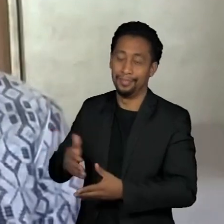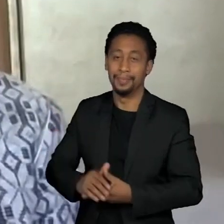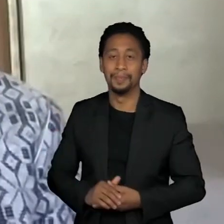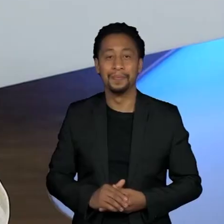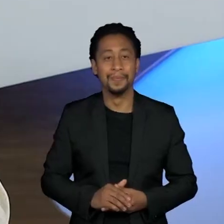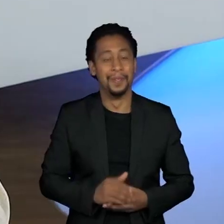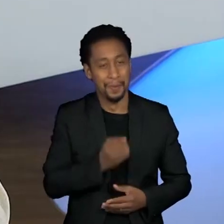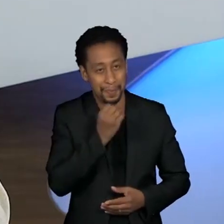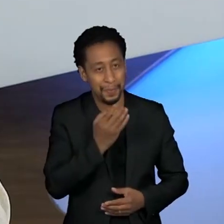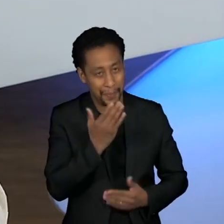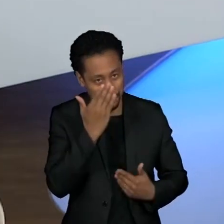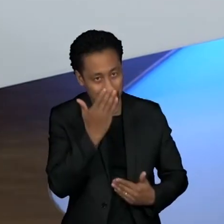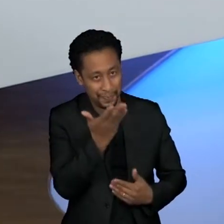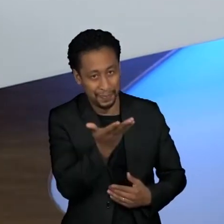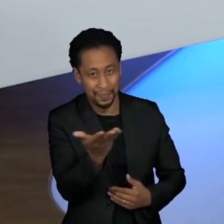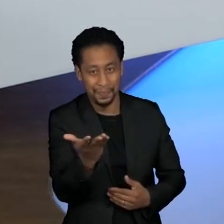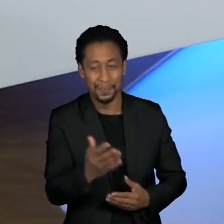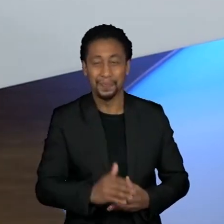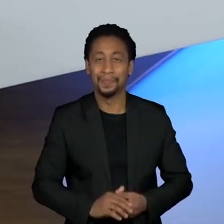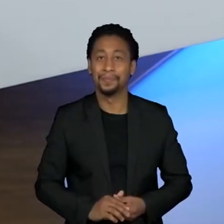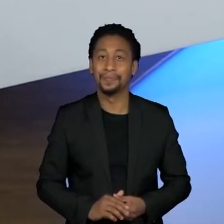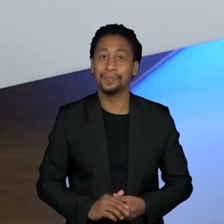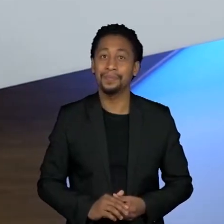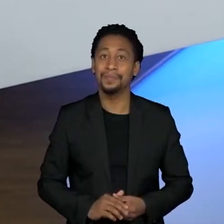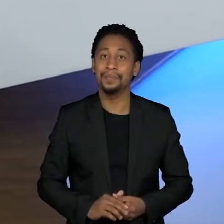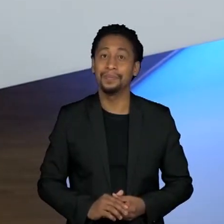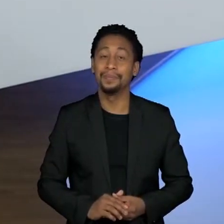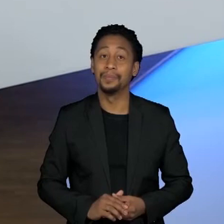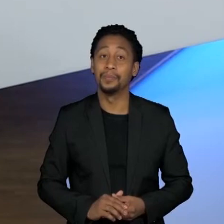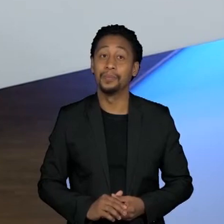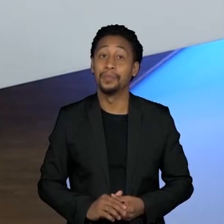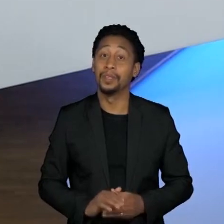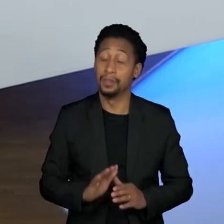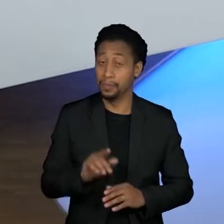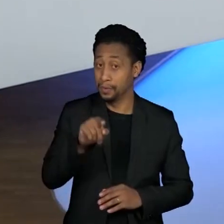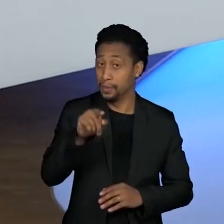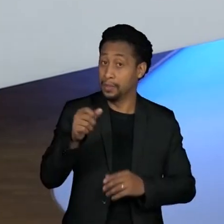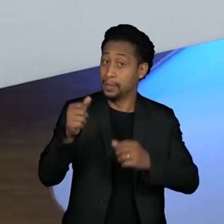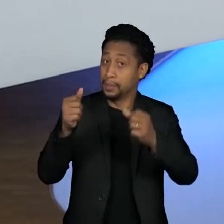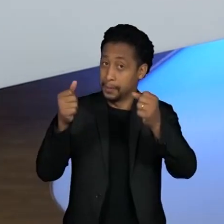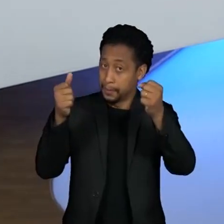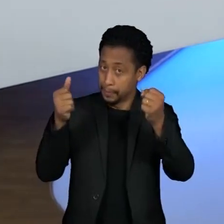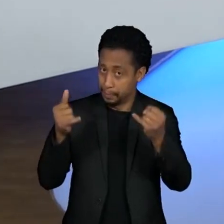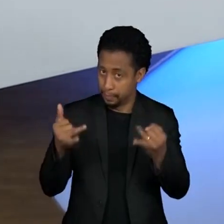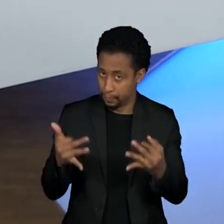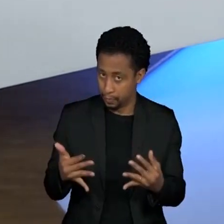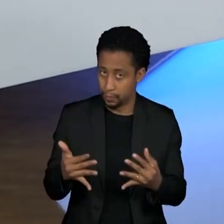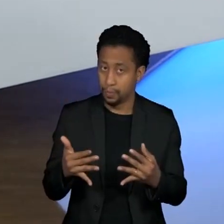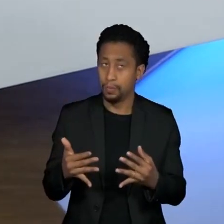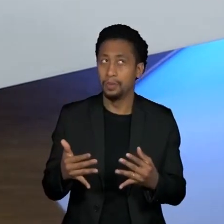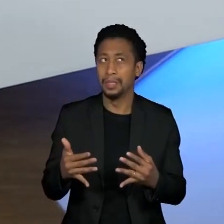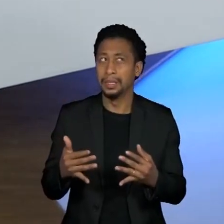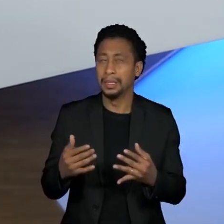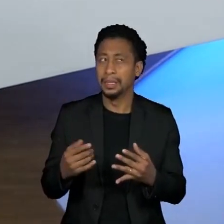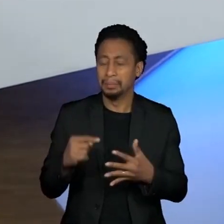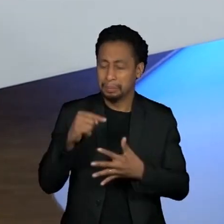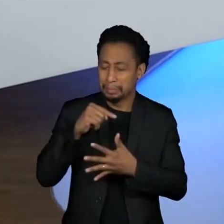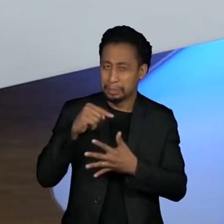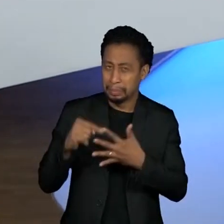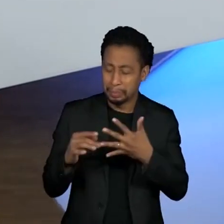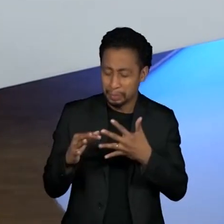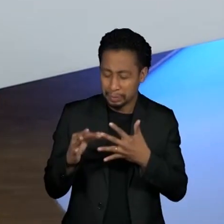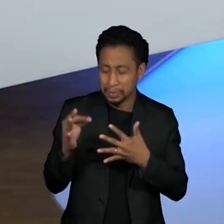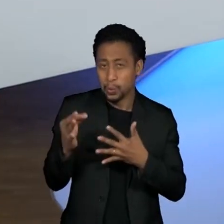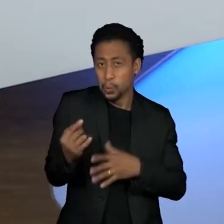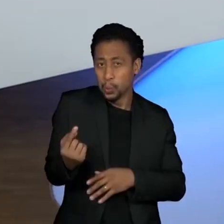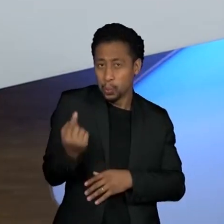Maria, disse, você mencionou aí que uma das ações que podem ser feitas para poder mudar